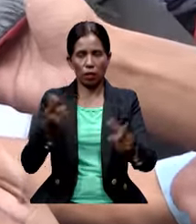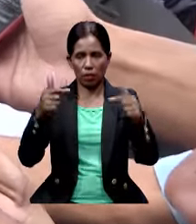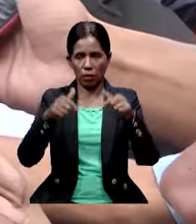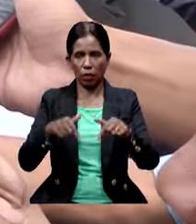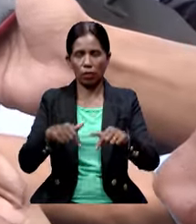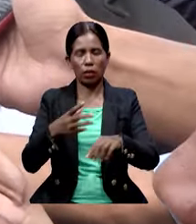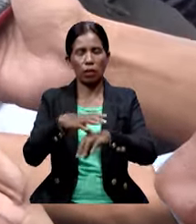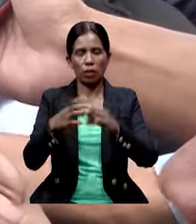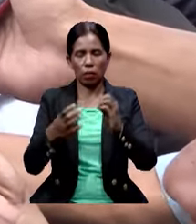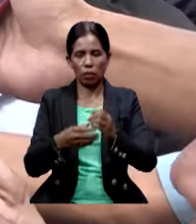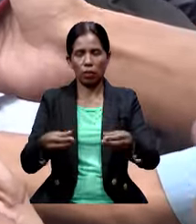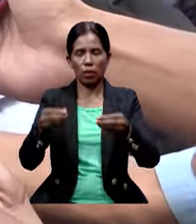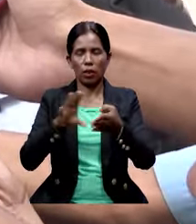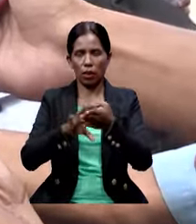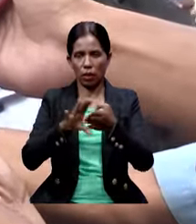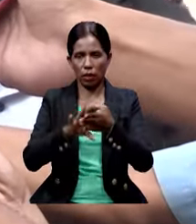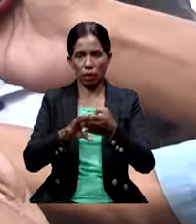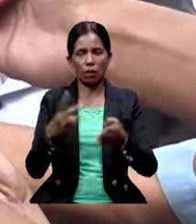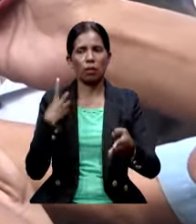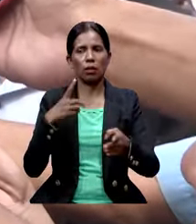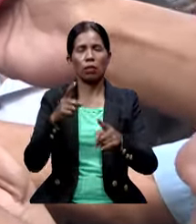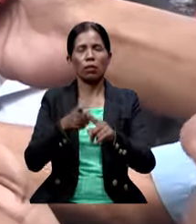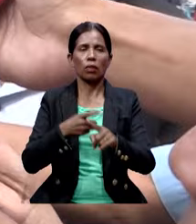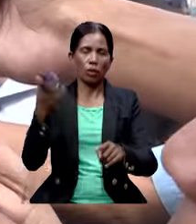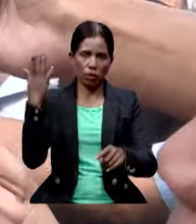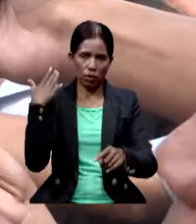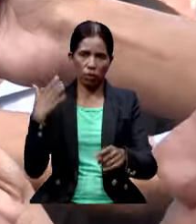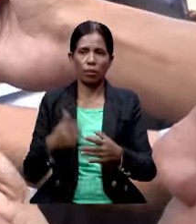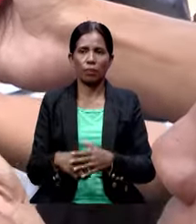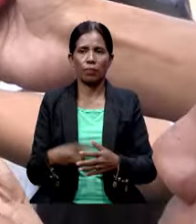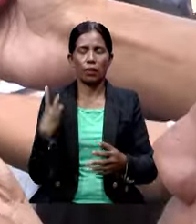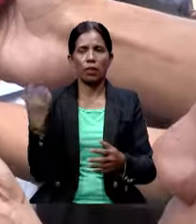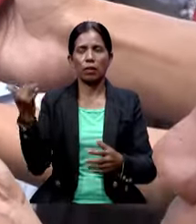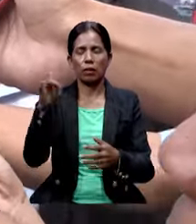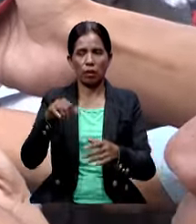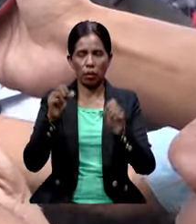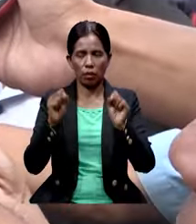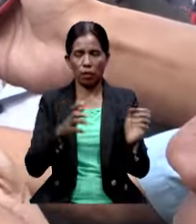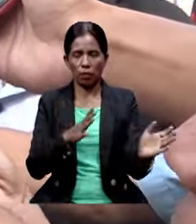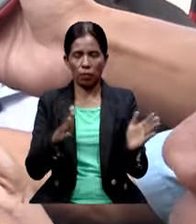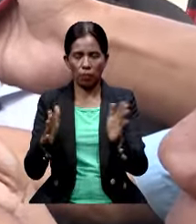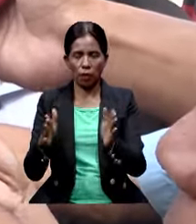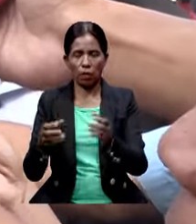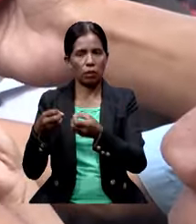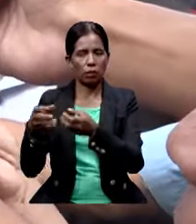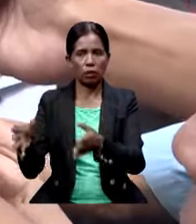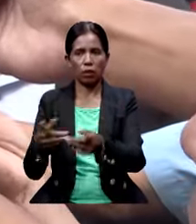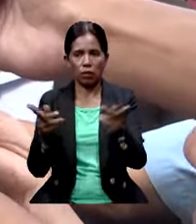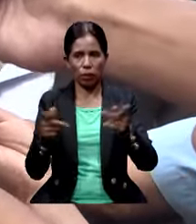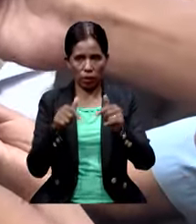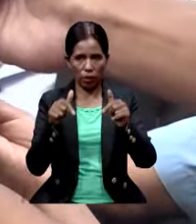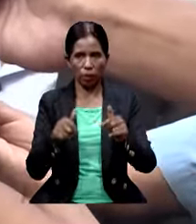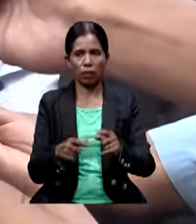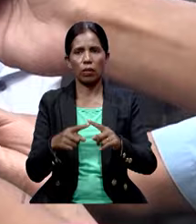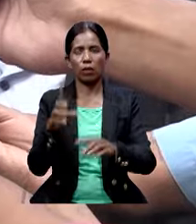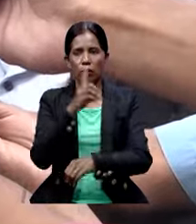uma foto na notificação, e tem a fulano com o Tocona, para ele preparar o Hamamuk, Fatem também. E